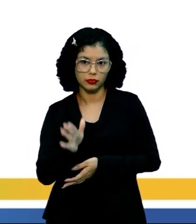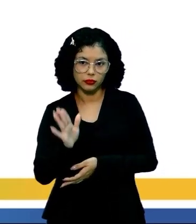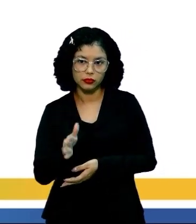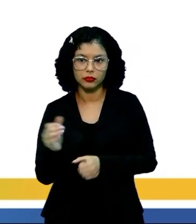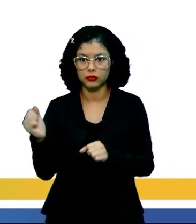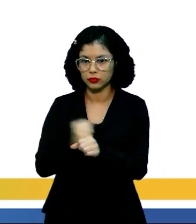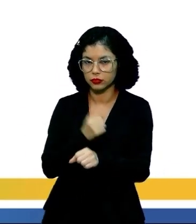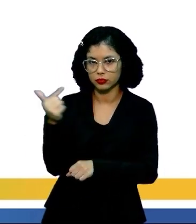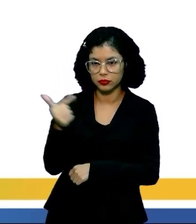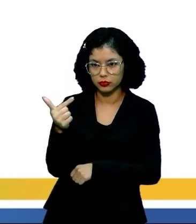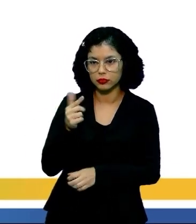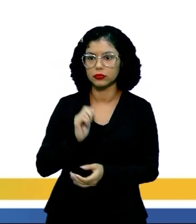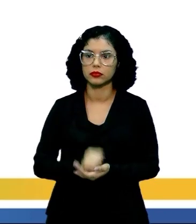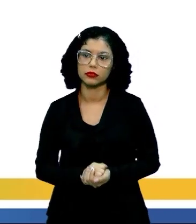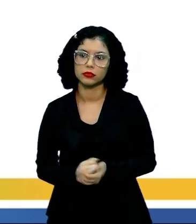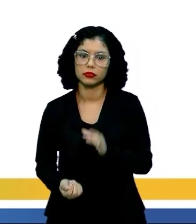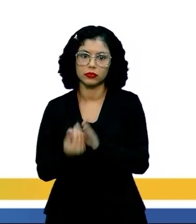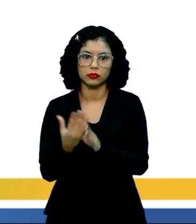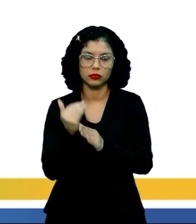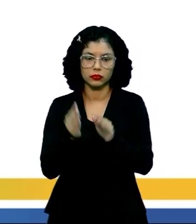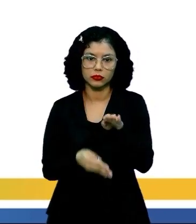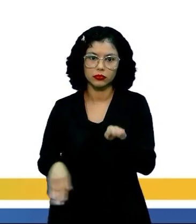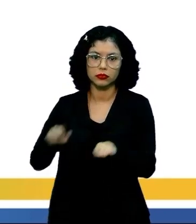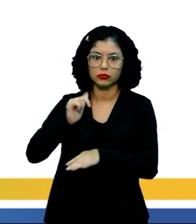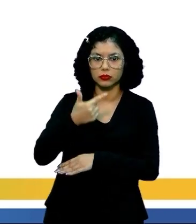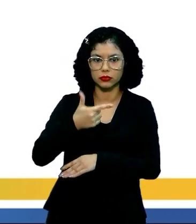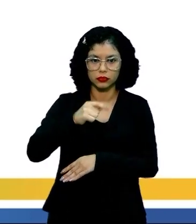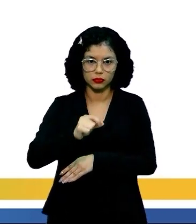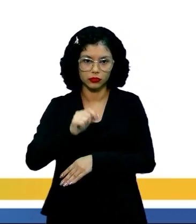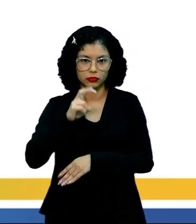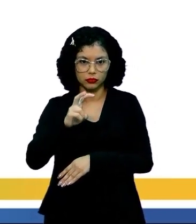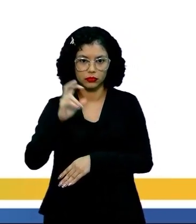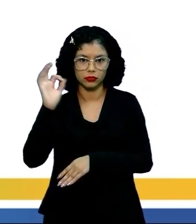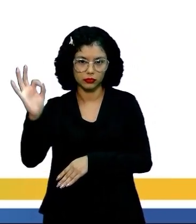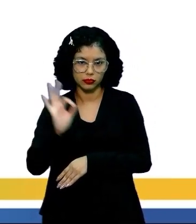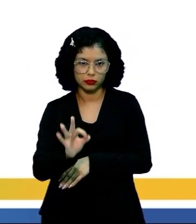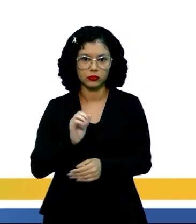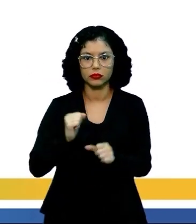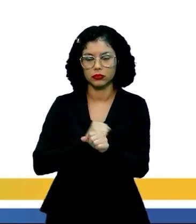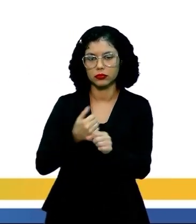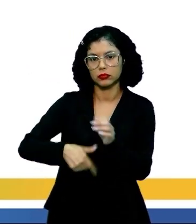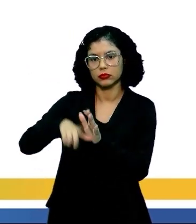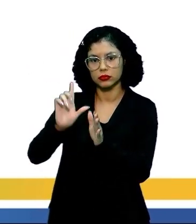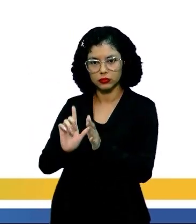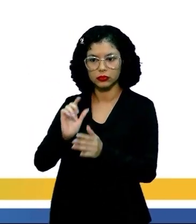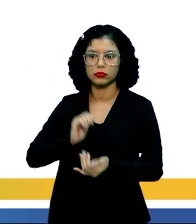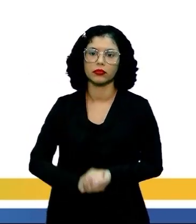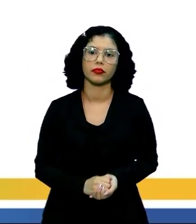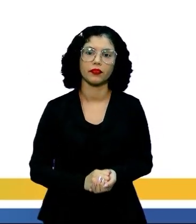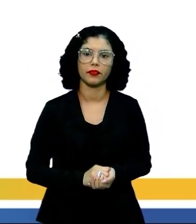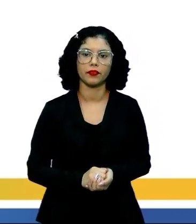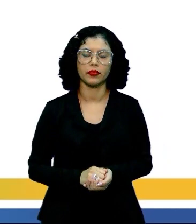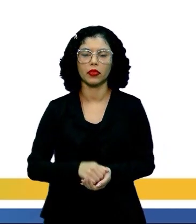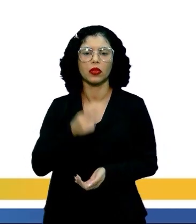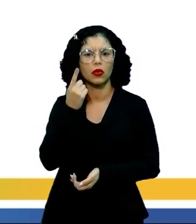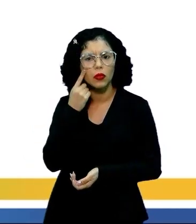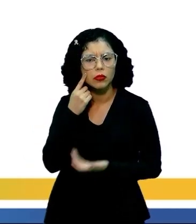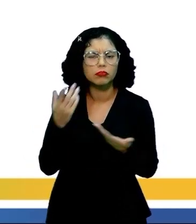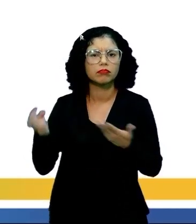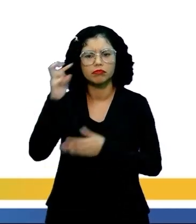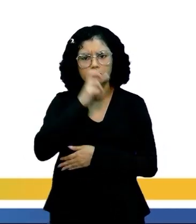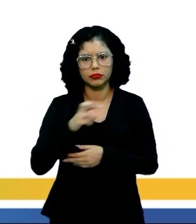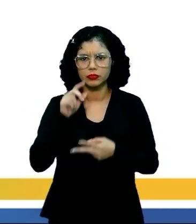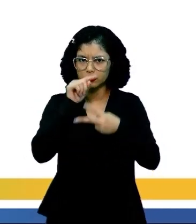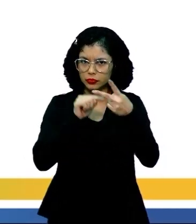segundo ano, o excedente de produção ultrapassou em 25% o ano anterior. Espera aí, então eu tenho que